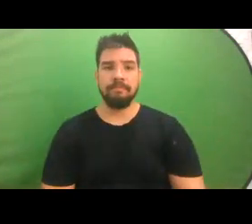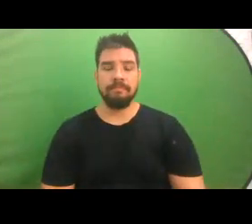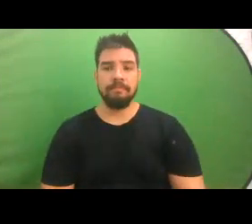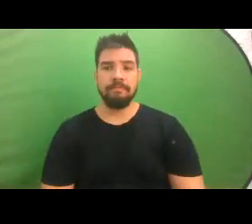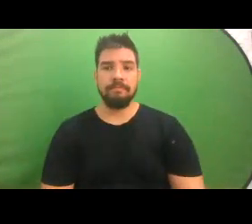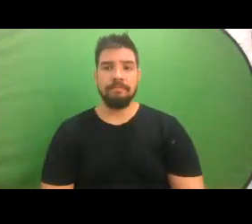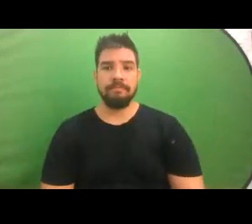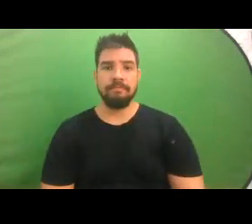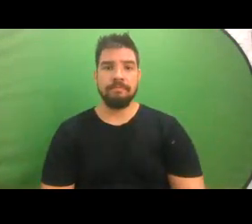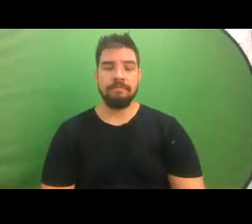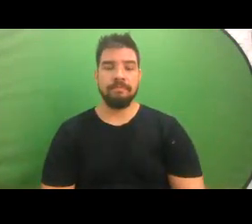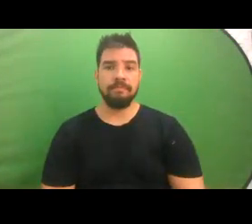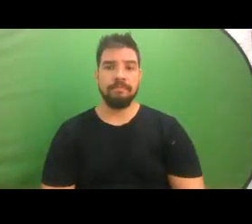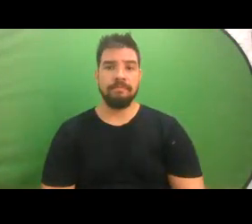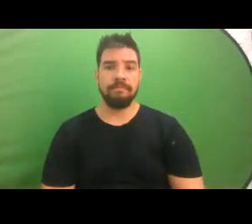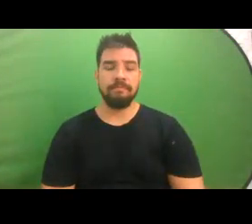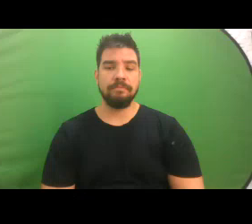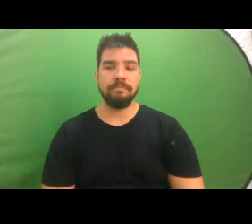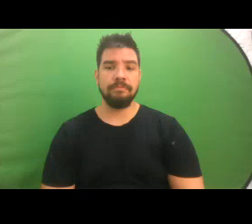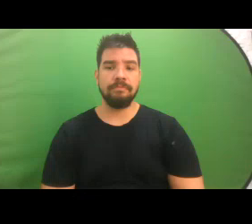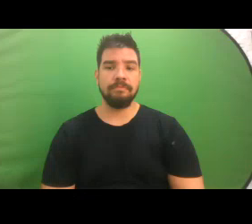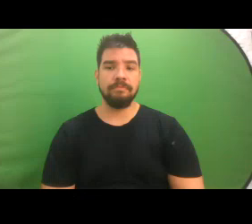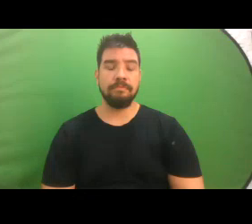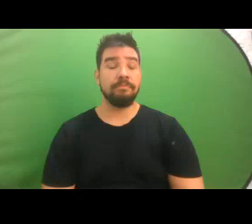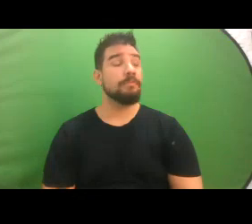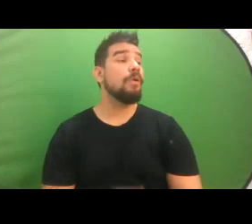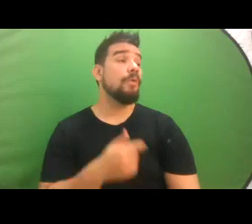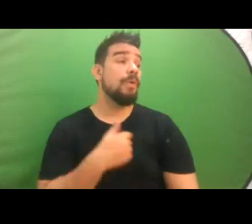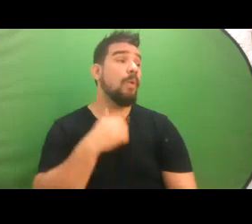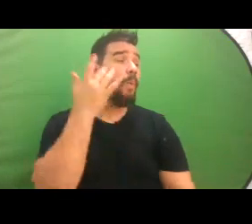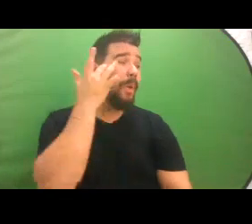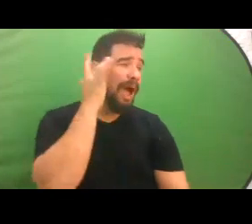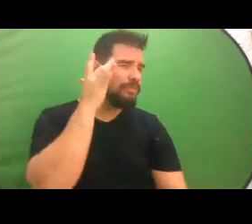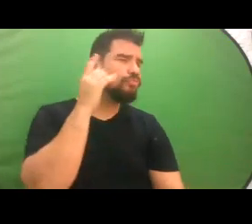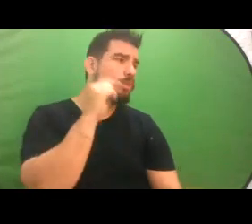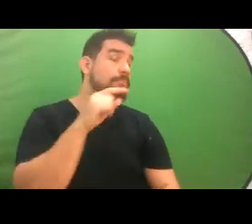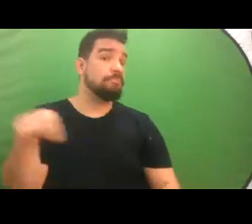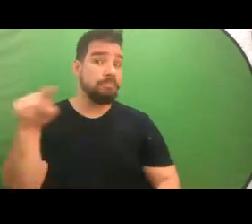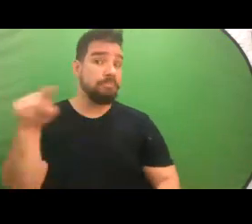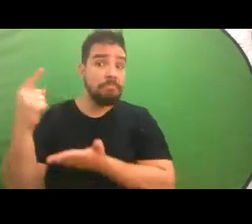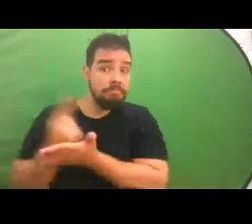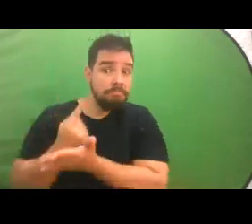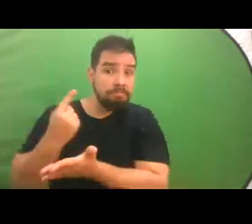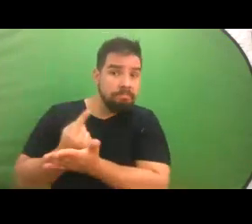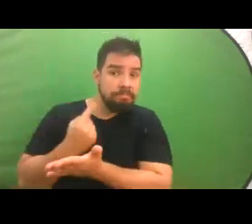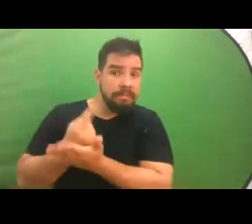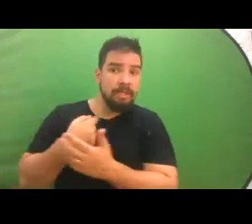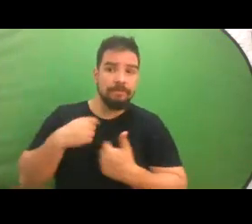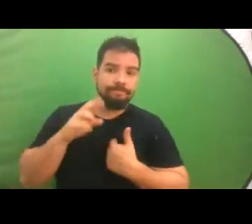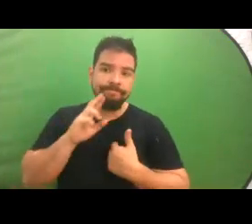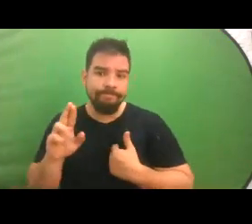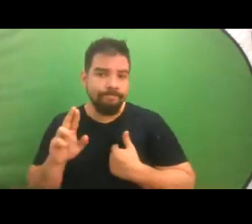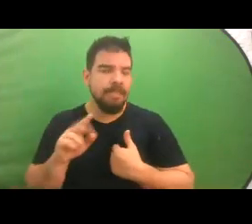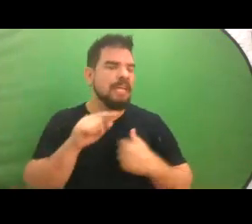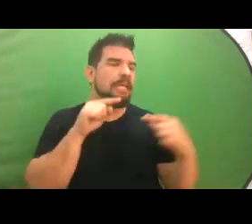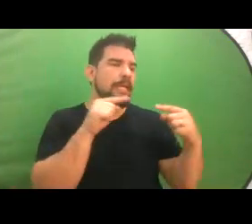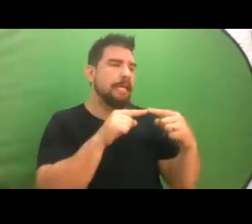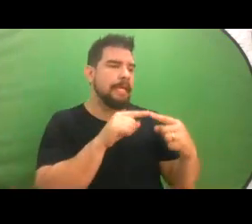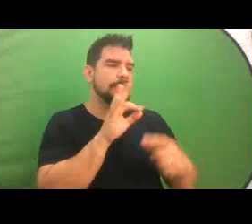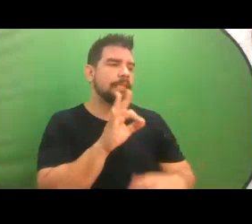Acho que o que estava pendente, assim, né, que foi me perguntado e eu não consegui responder, é exatamente isso,